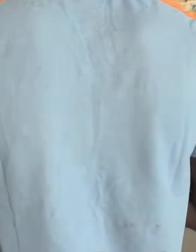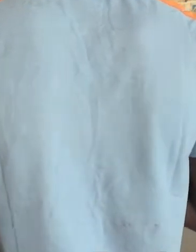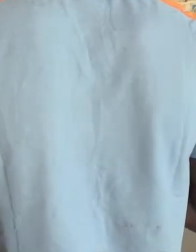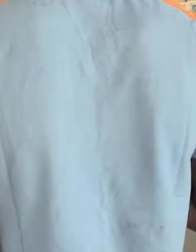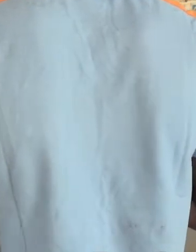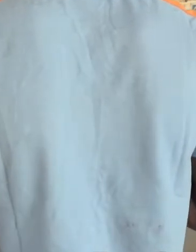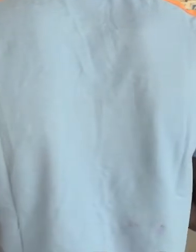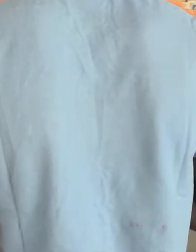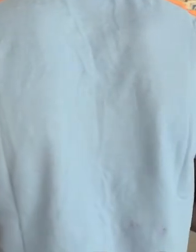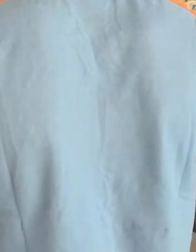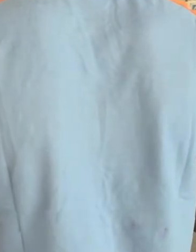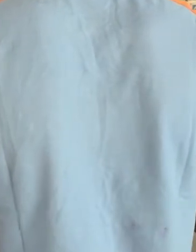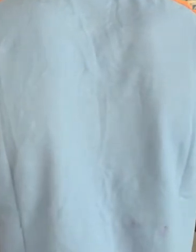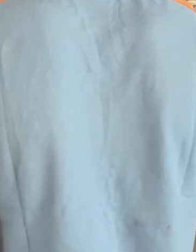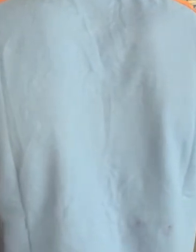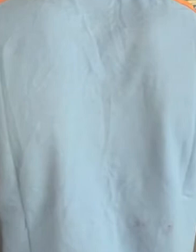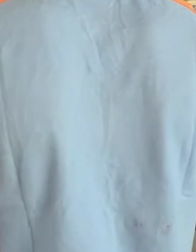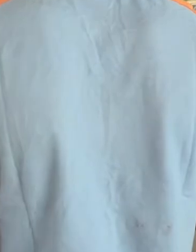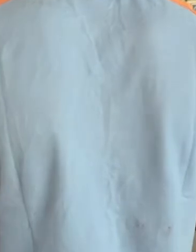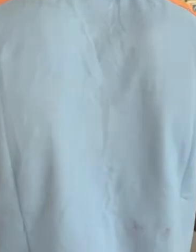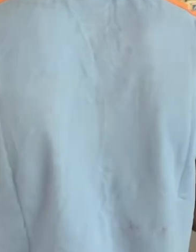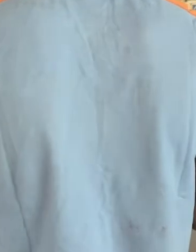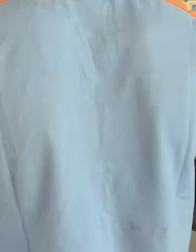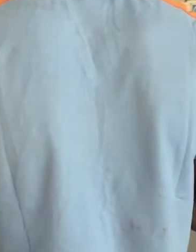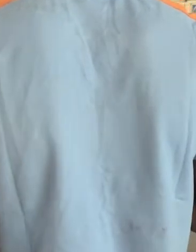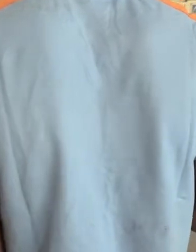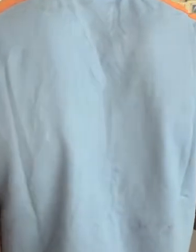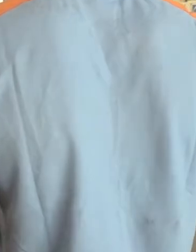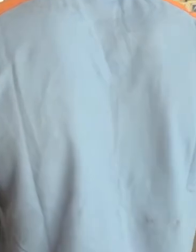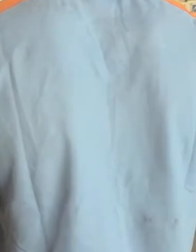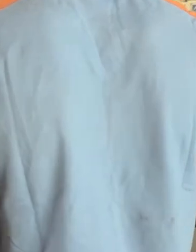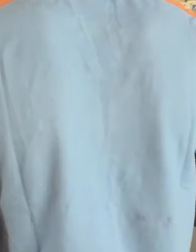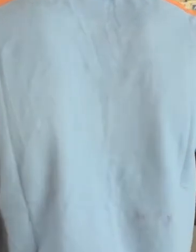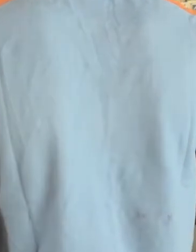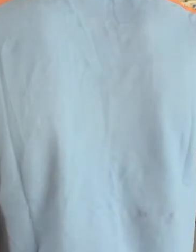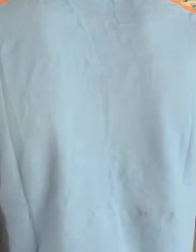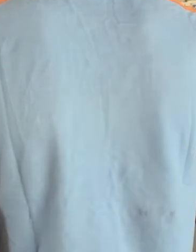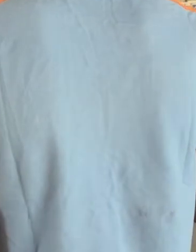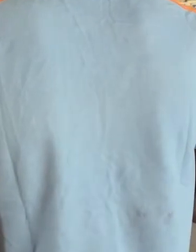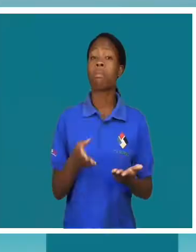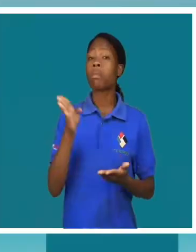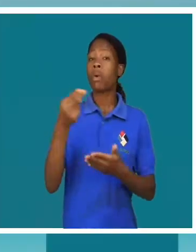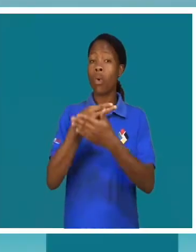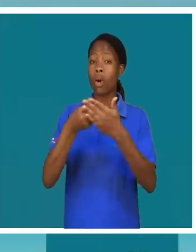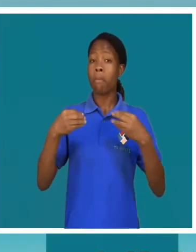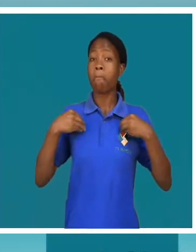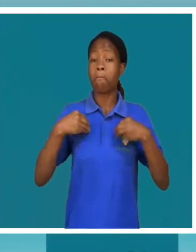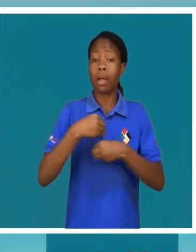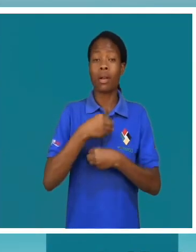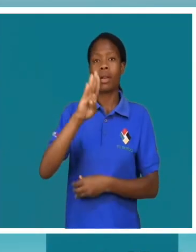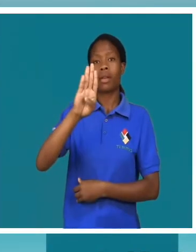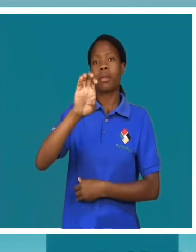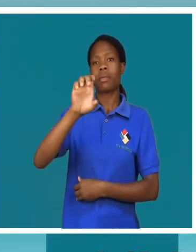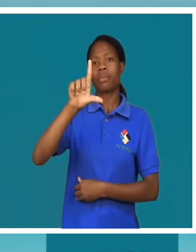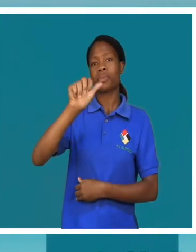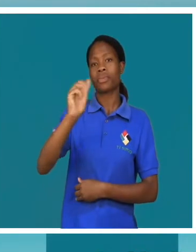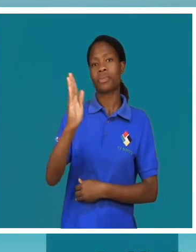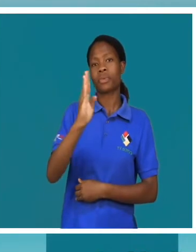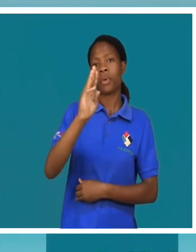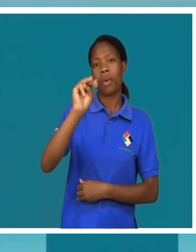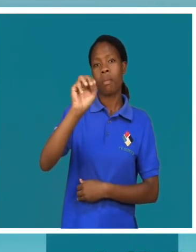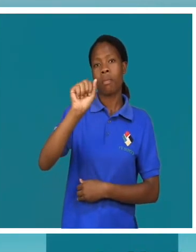Talvez seja de manhã, não comeram nada, mas até essas horas estão a dormir, de forma como estão a ver aqui.